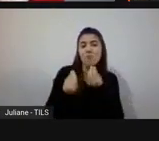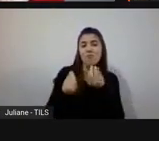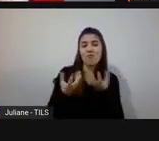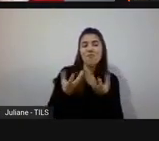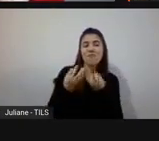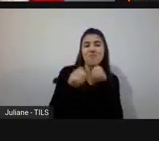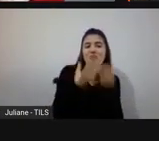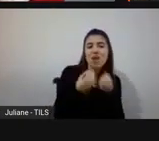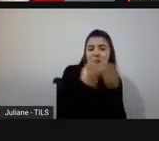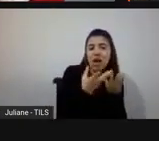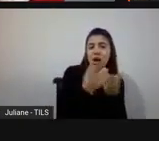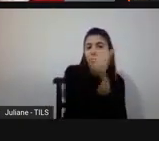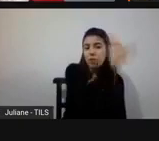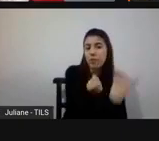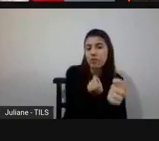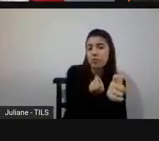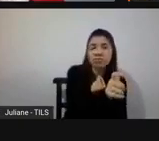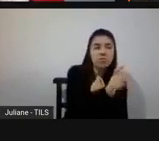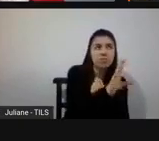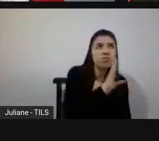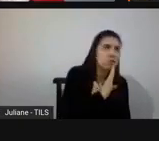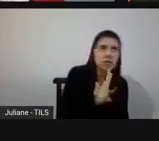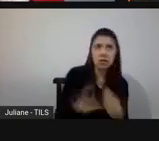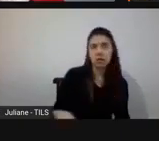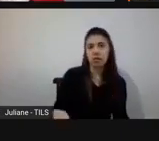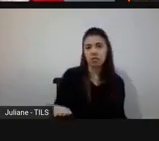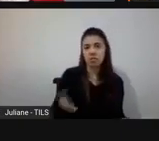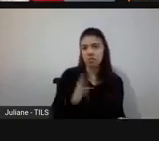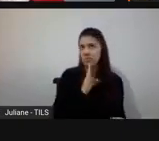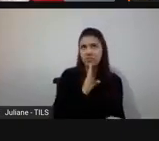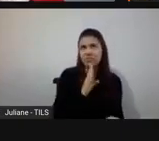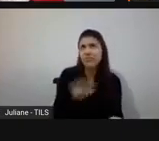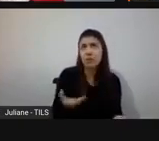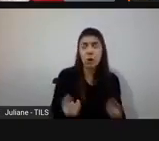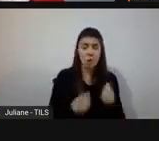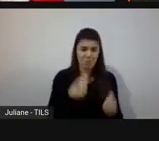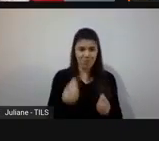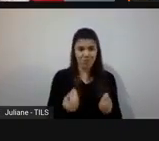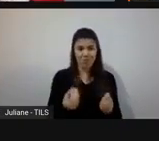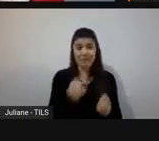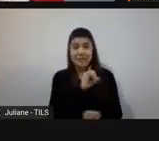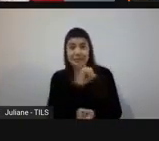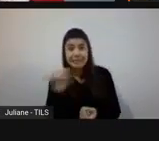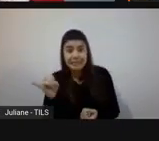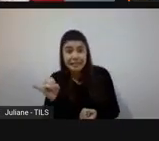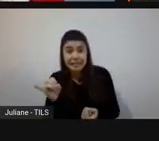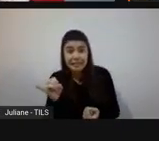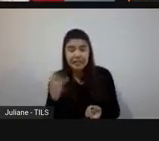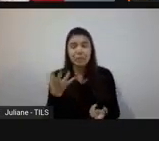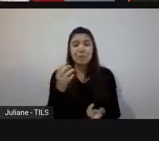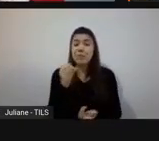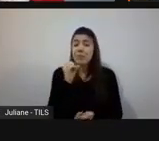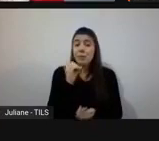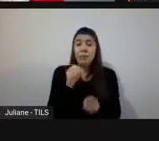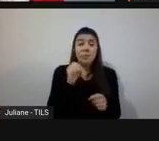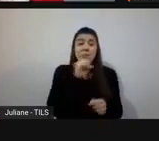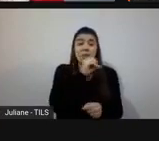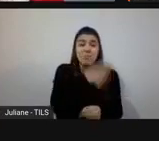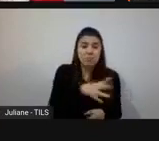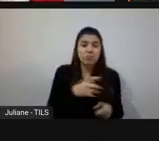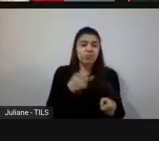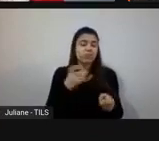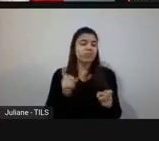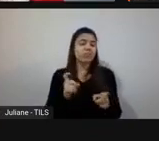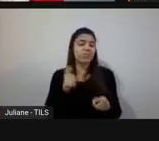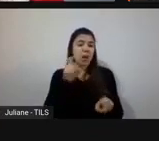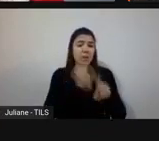uma situação de violência, mais ainda, uma situação de violência sexual, é pior. É horrível contar, nós não queremos contar. E se